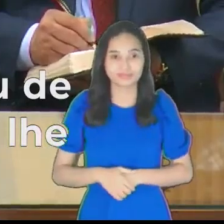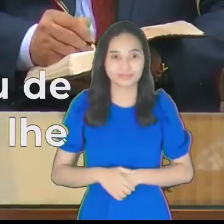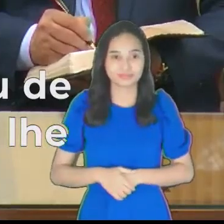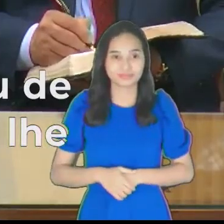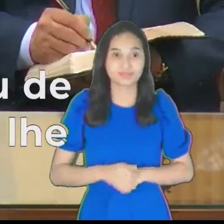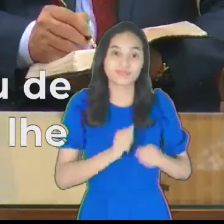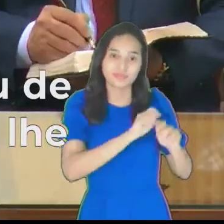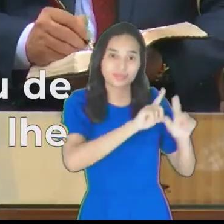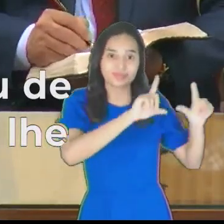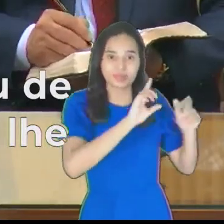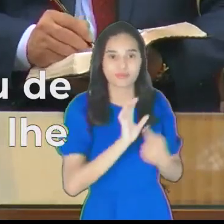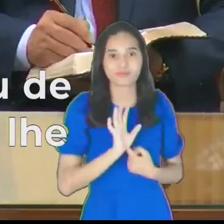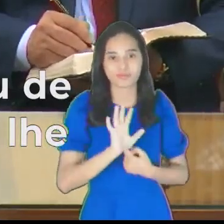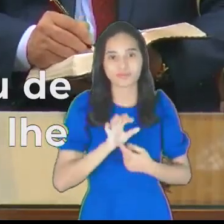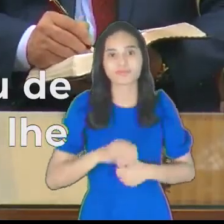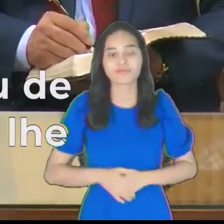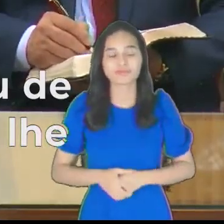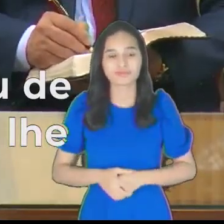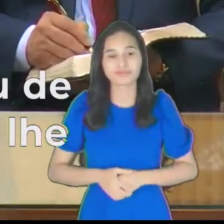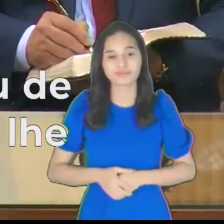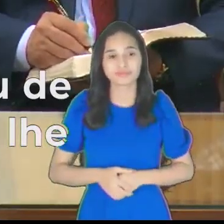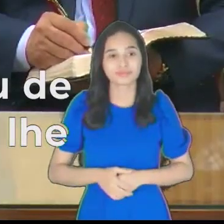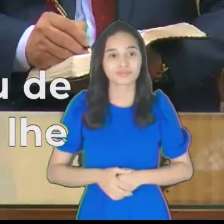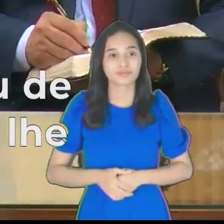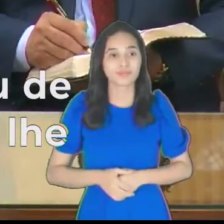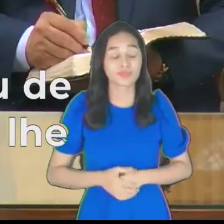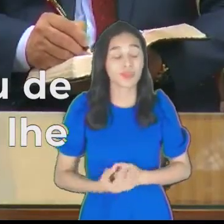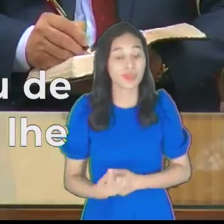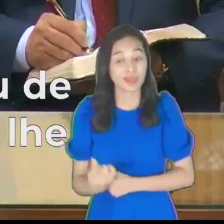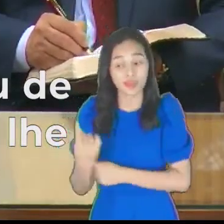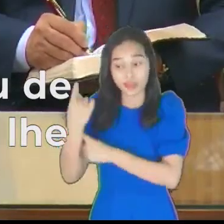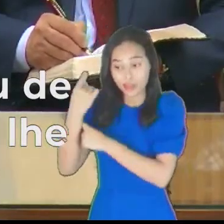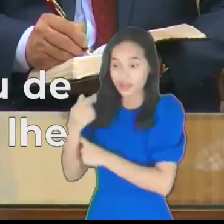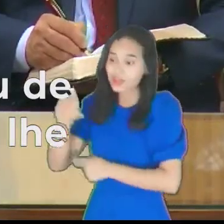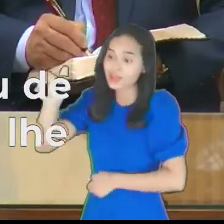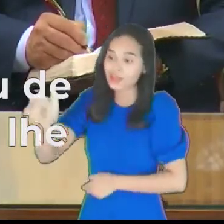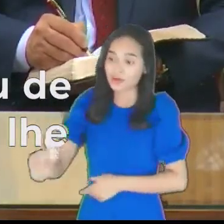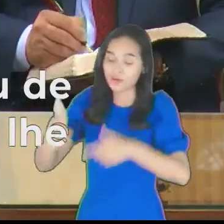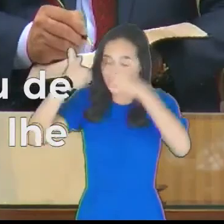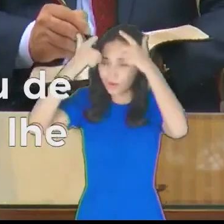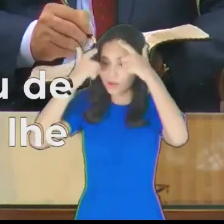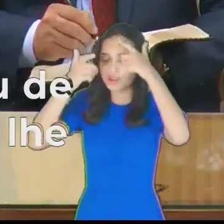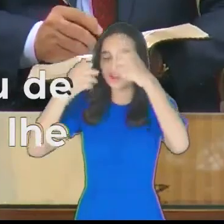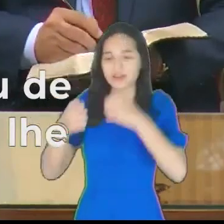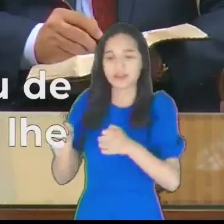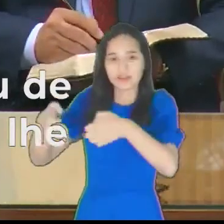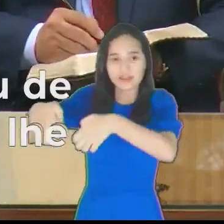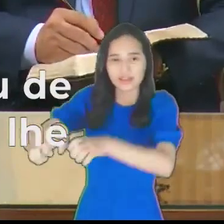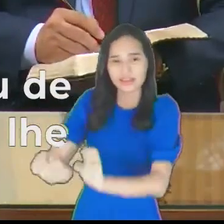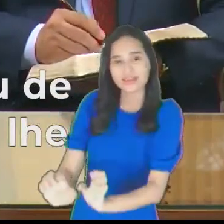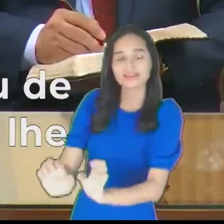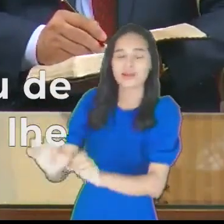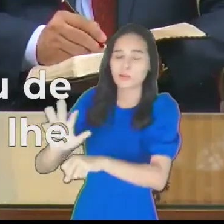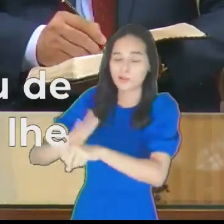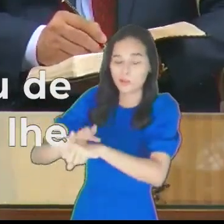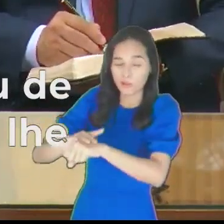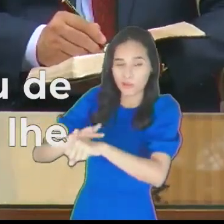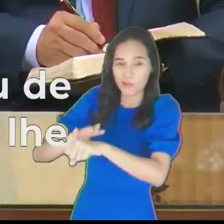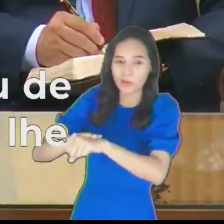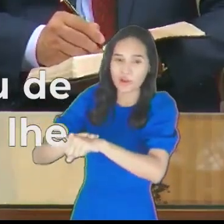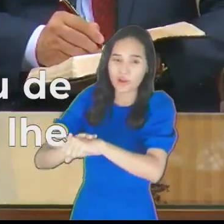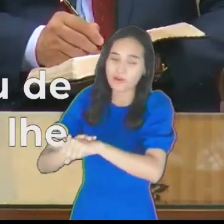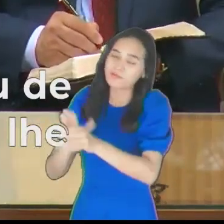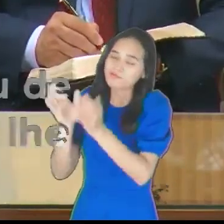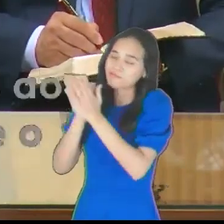tela. Naqueles dias, Ezequias adoeceu de morte e orou ao Senhor, o qual lhe falou e